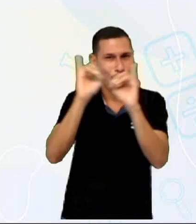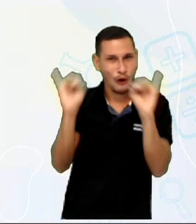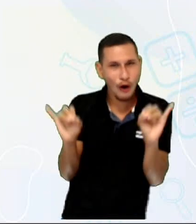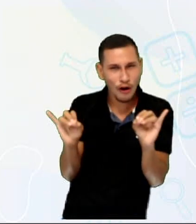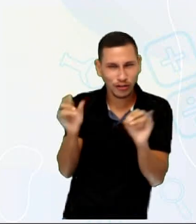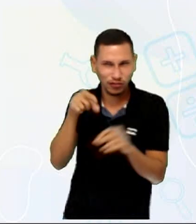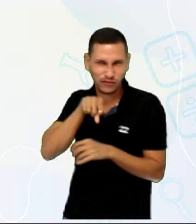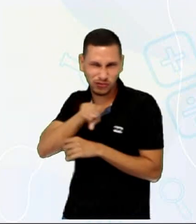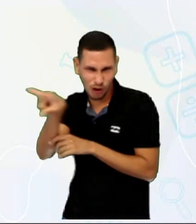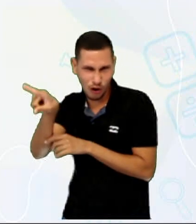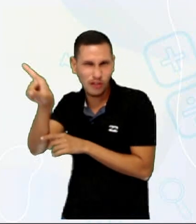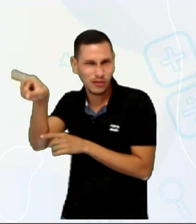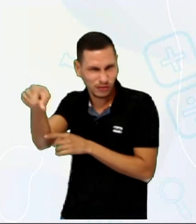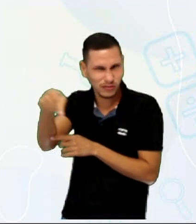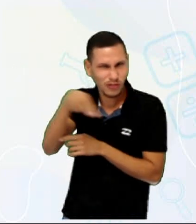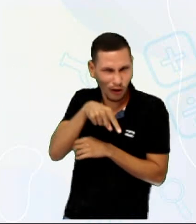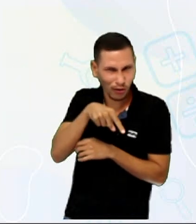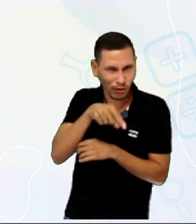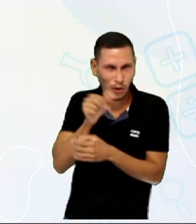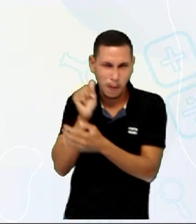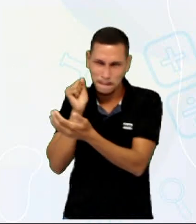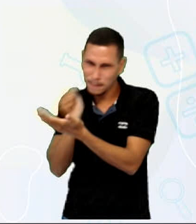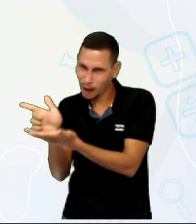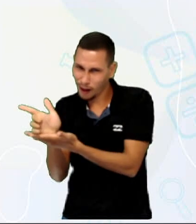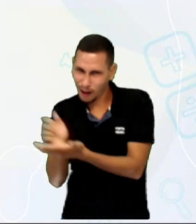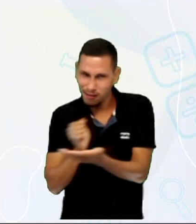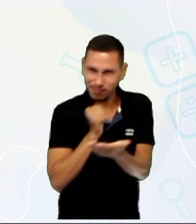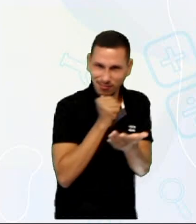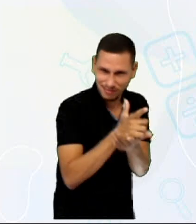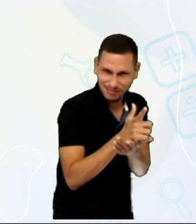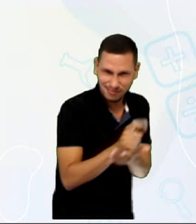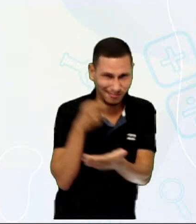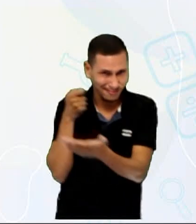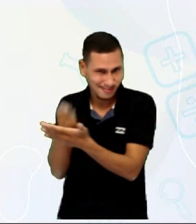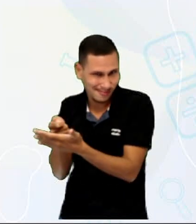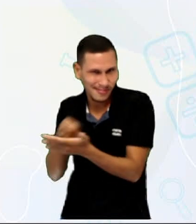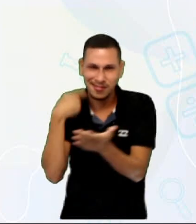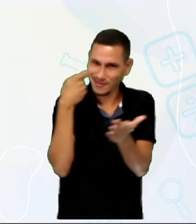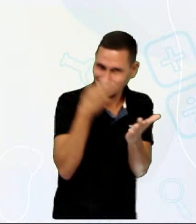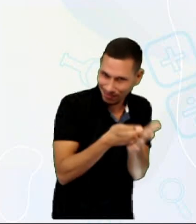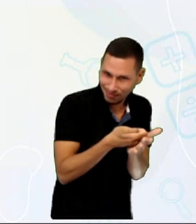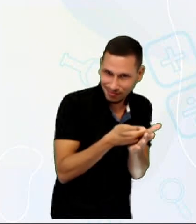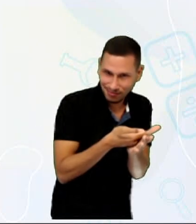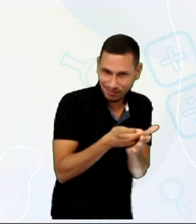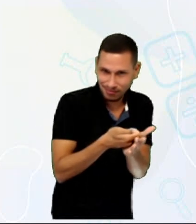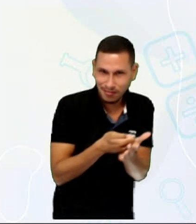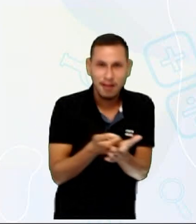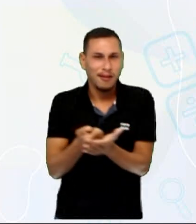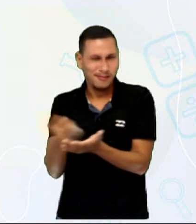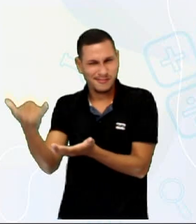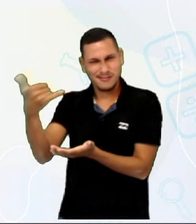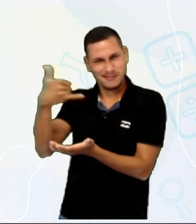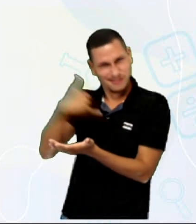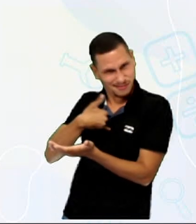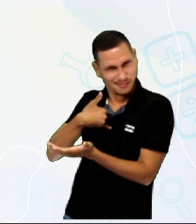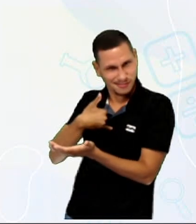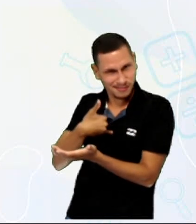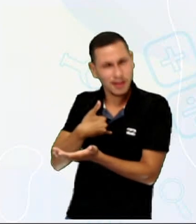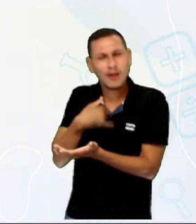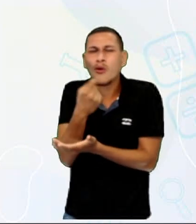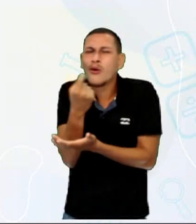foste, fui, compraste, comprei, pagaste, paguei, me diz quanto